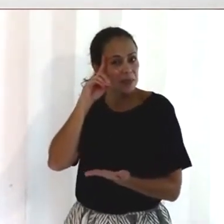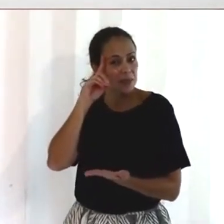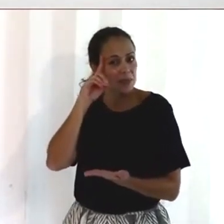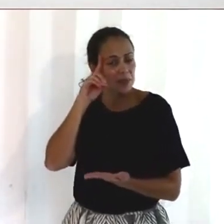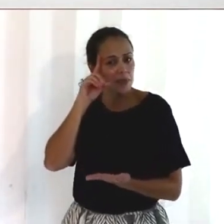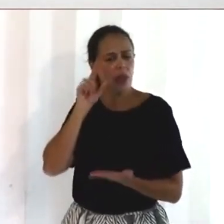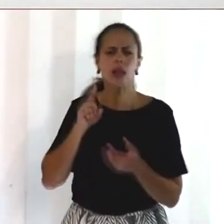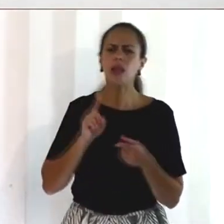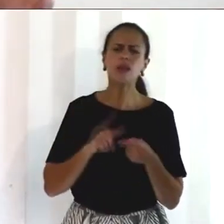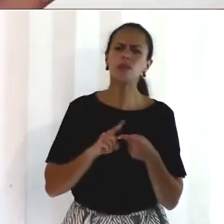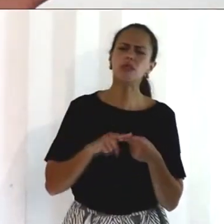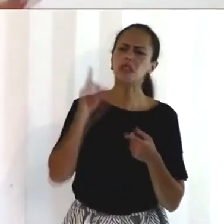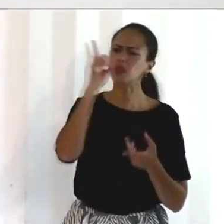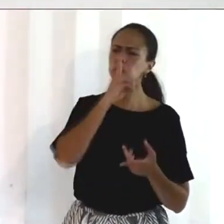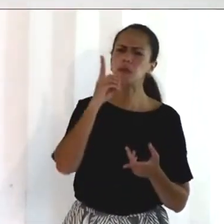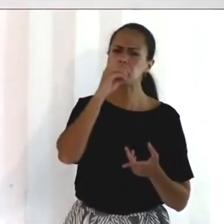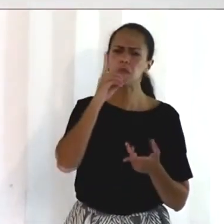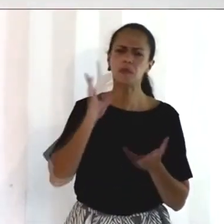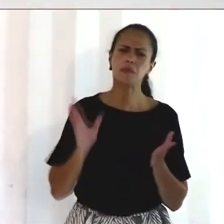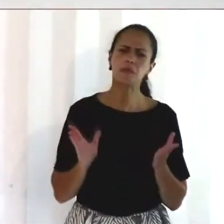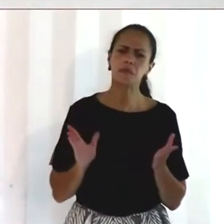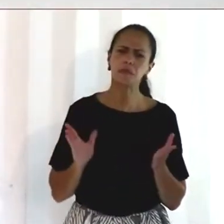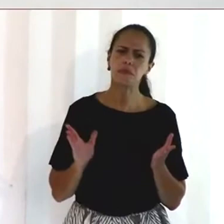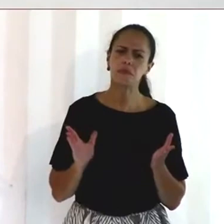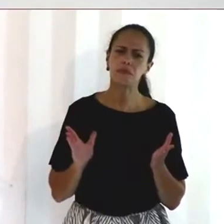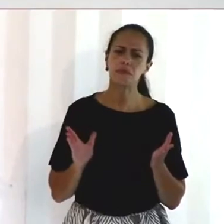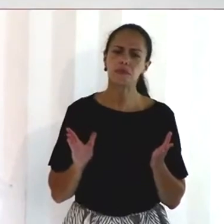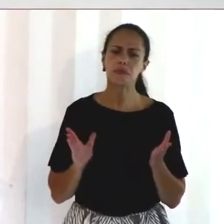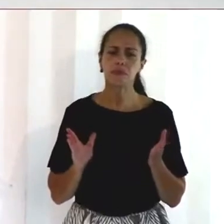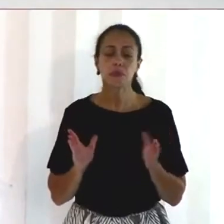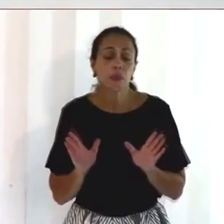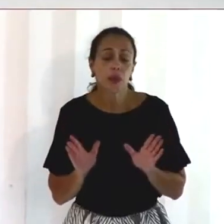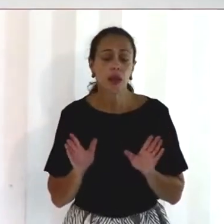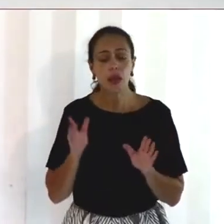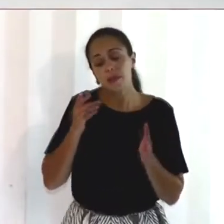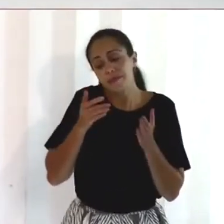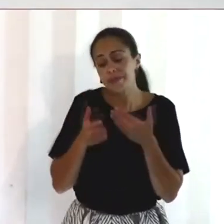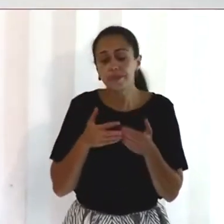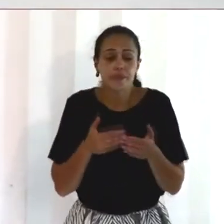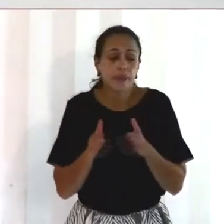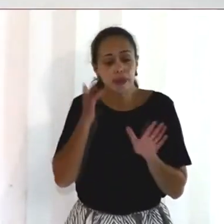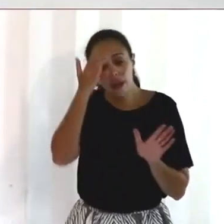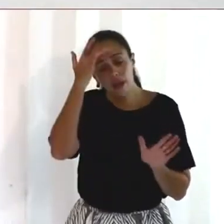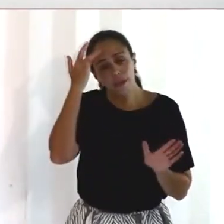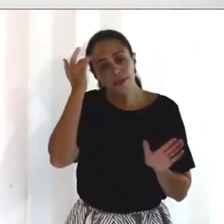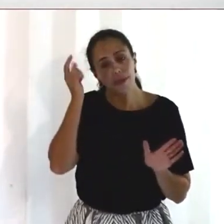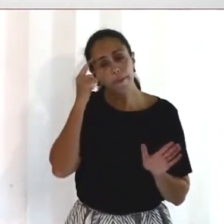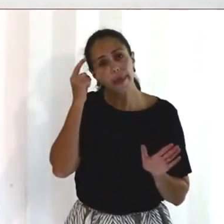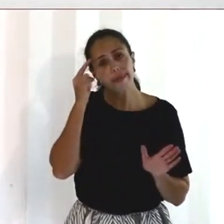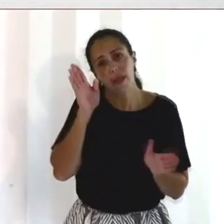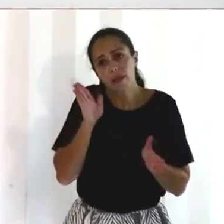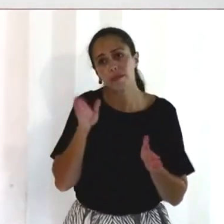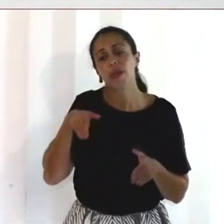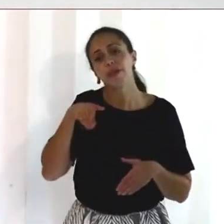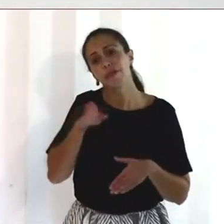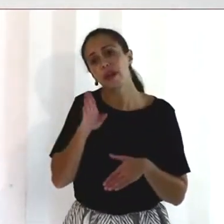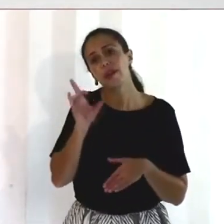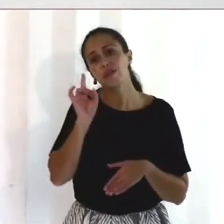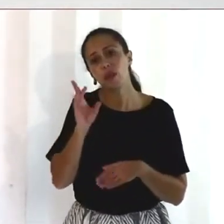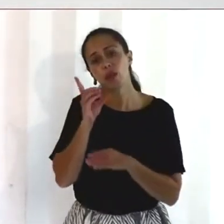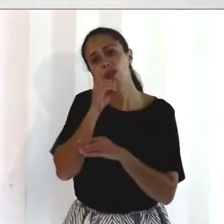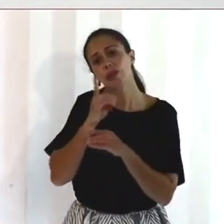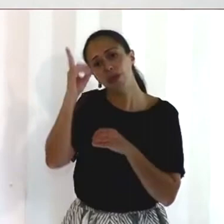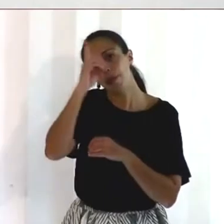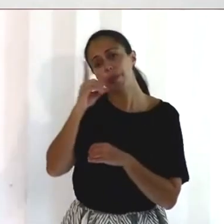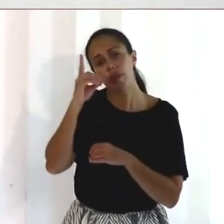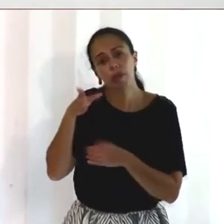exercício de culto? Olha, ele vai ficando mais nominal, mais nominal, mais nominal, mais nominal. Chega um dia, ele está praticamente como